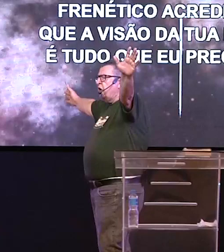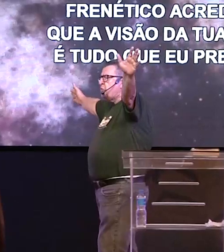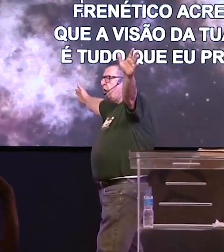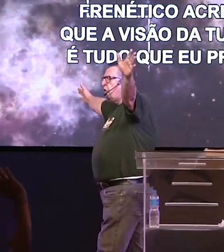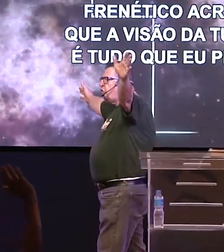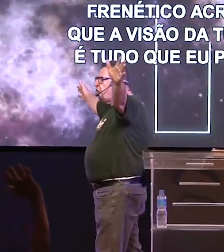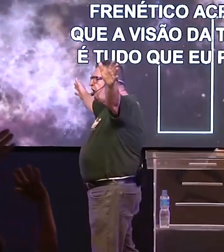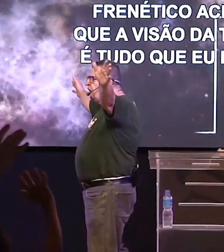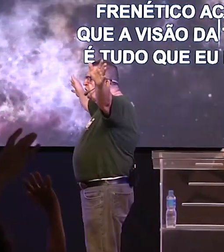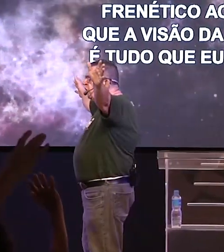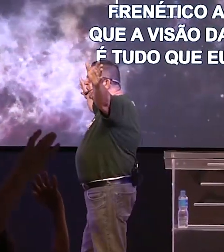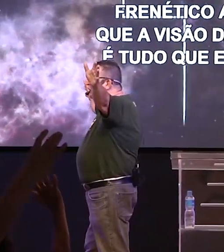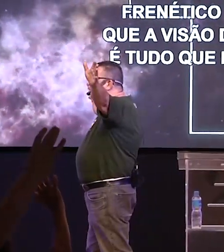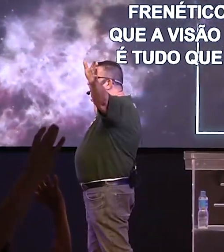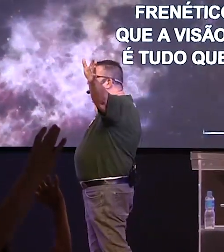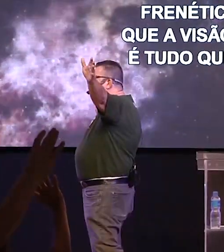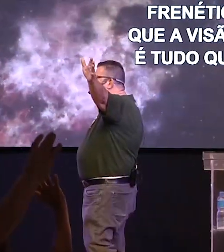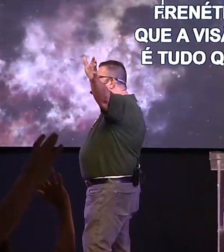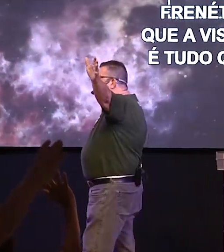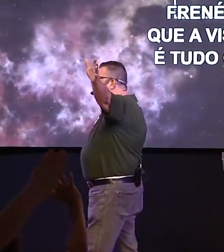Diga comigo, Espírito Santo.